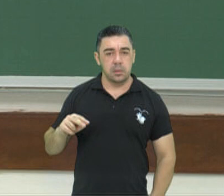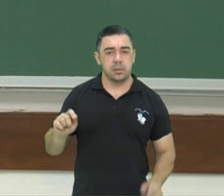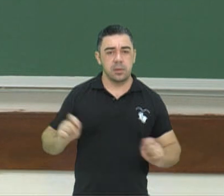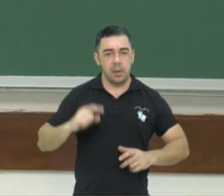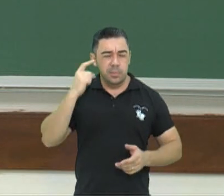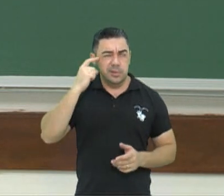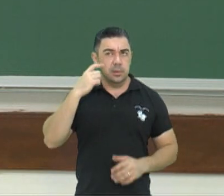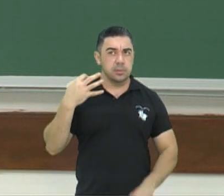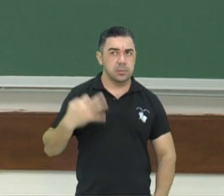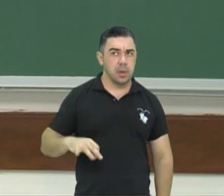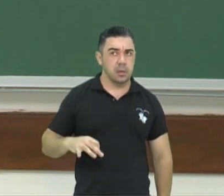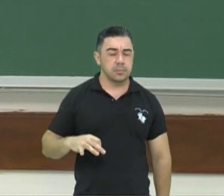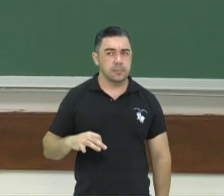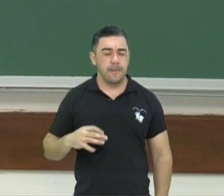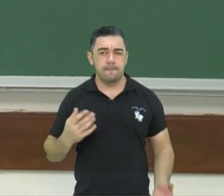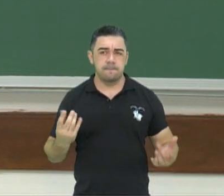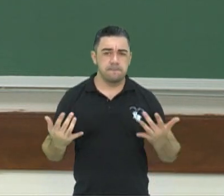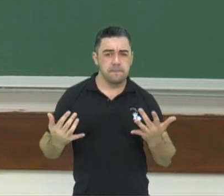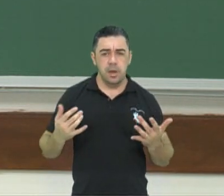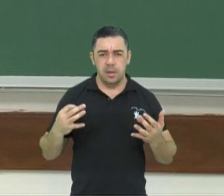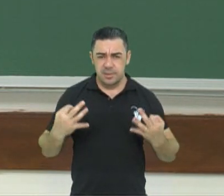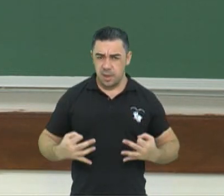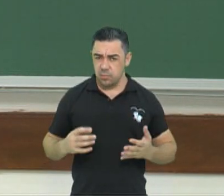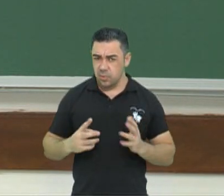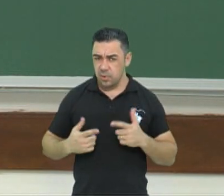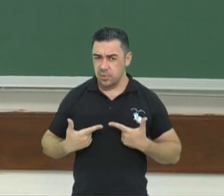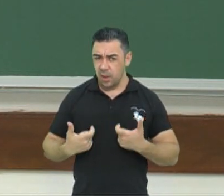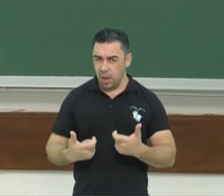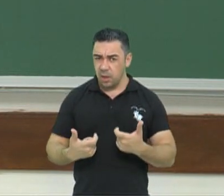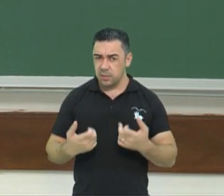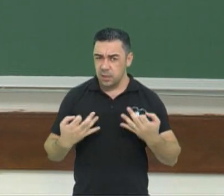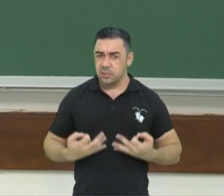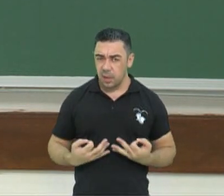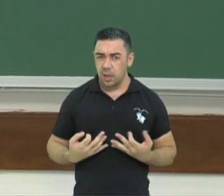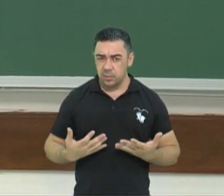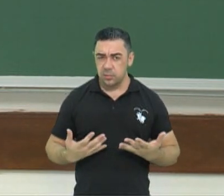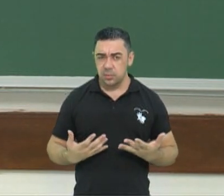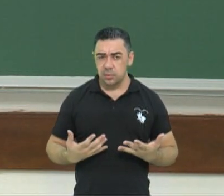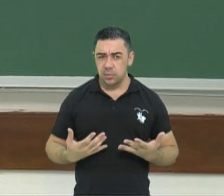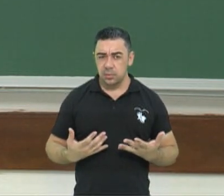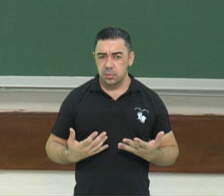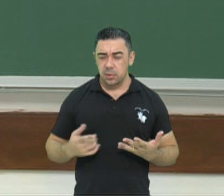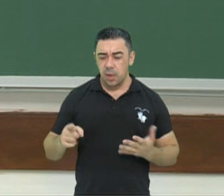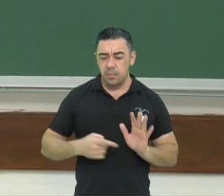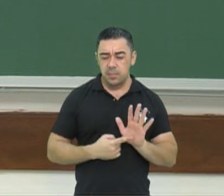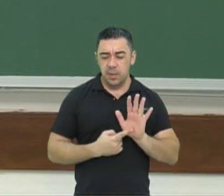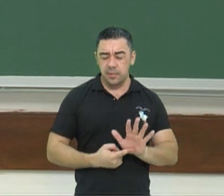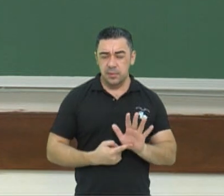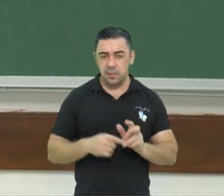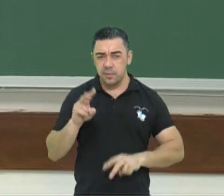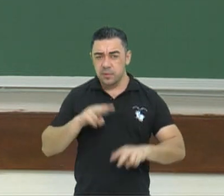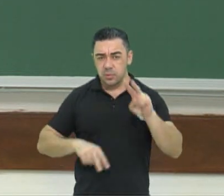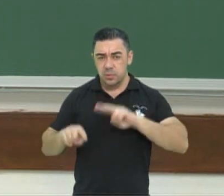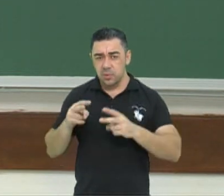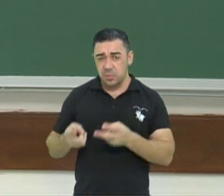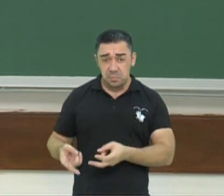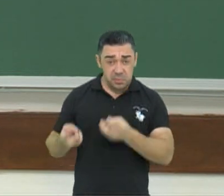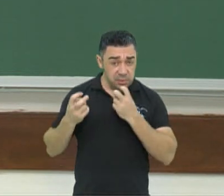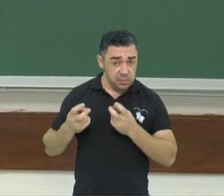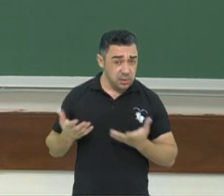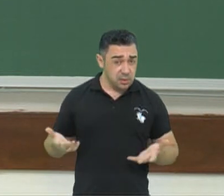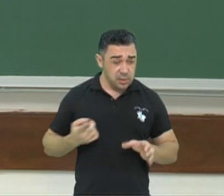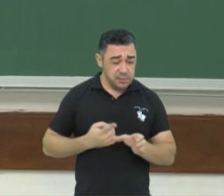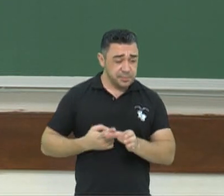é certo? Será que é certo haver essa guerra? Será que é certo essa manifestação visual que eu estou vendo